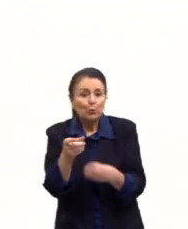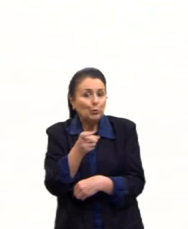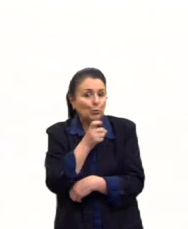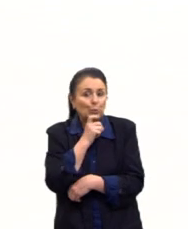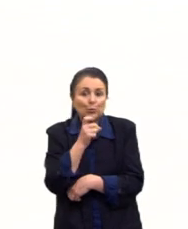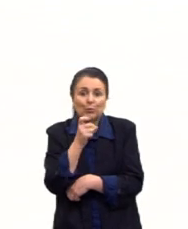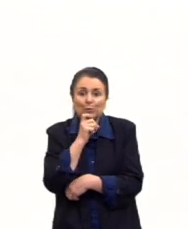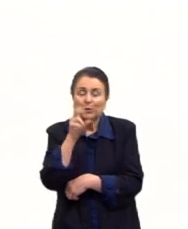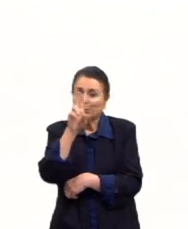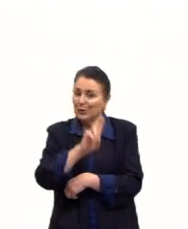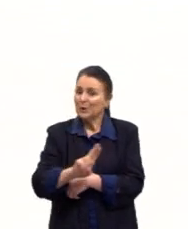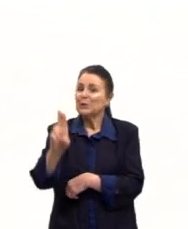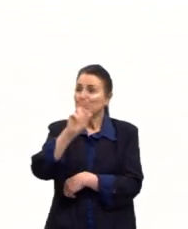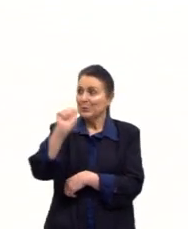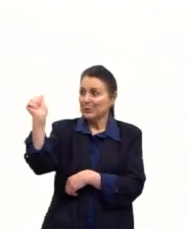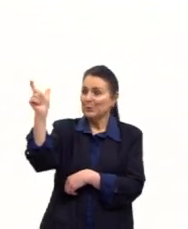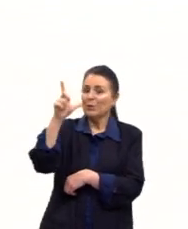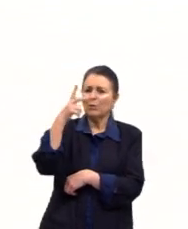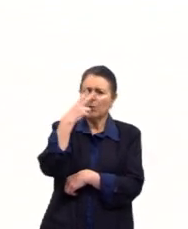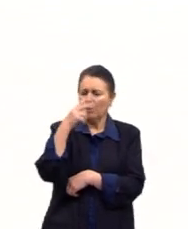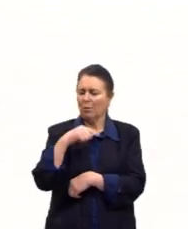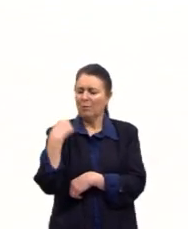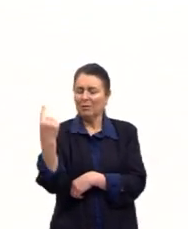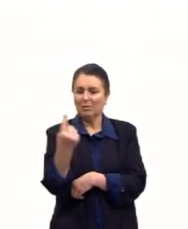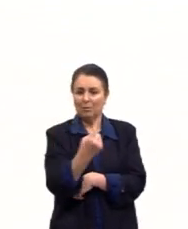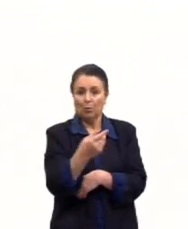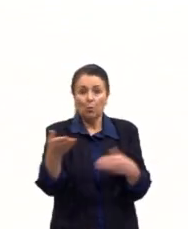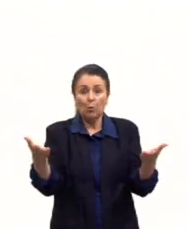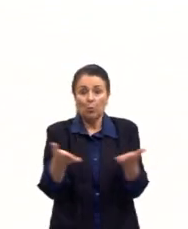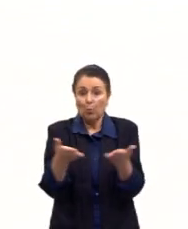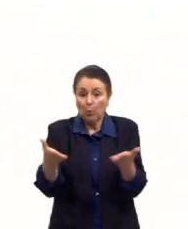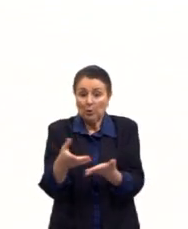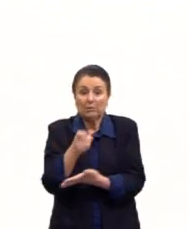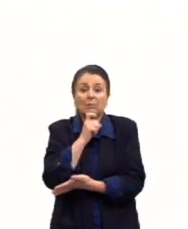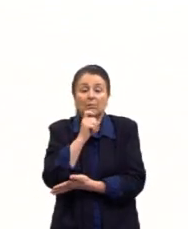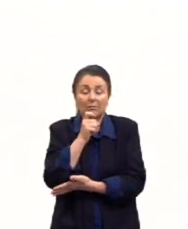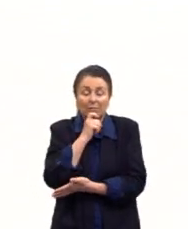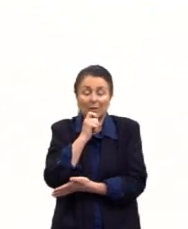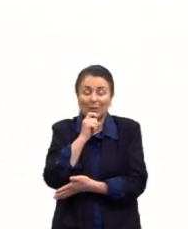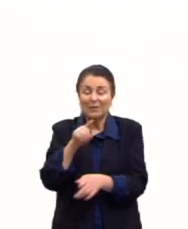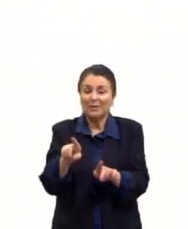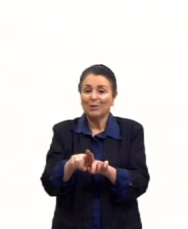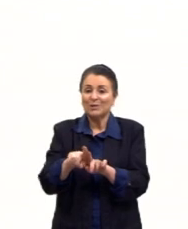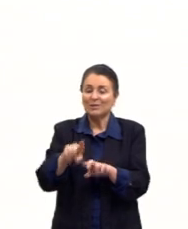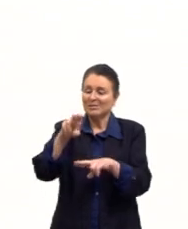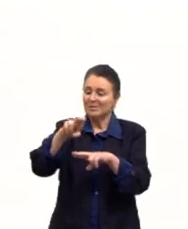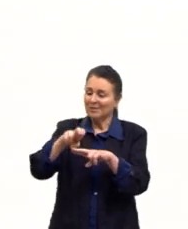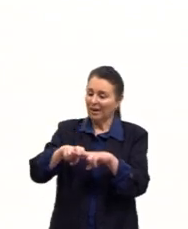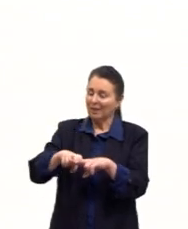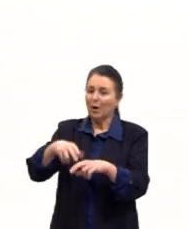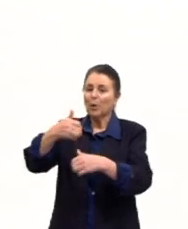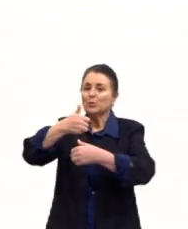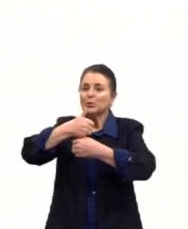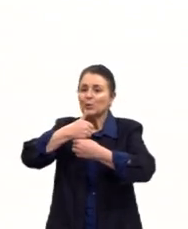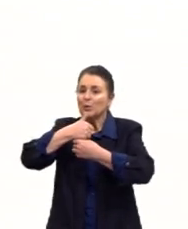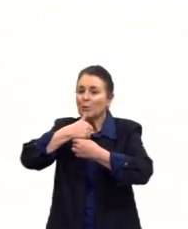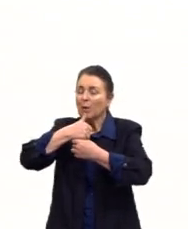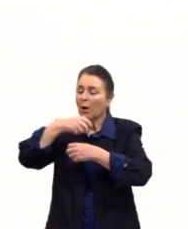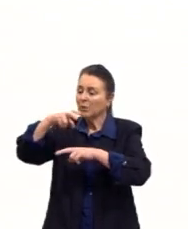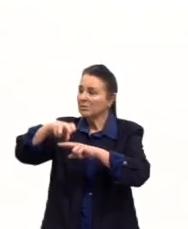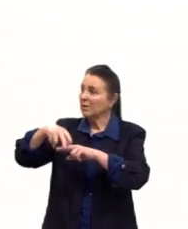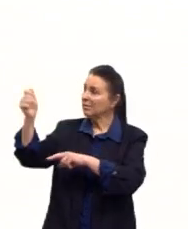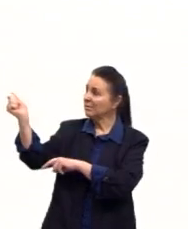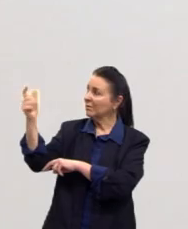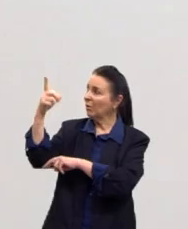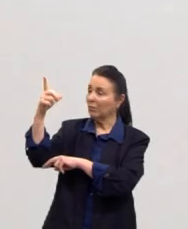maneira que a gente faz nos dias como hoje né que tá Tá friozinho a gente pega o nosso chimarrão e vai para o sol